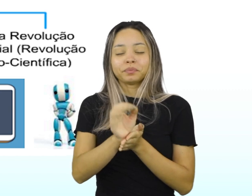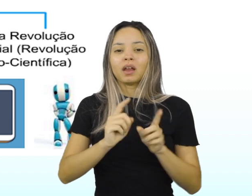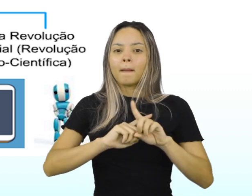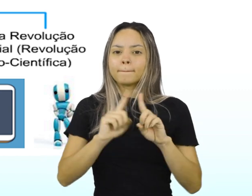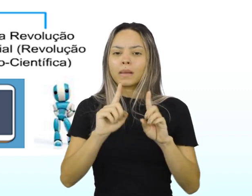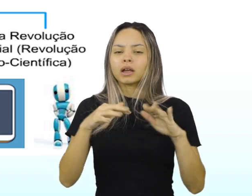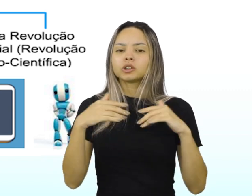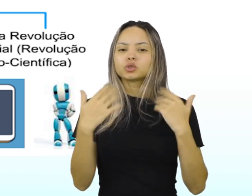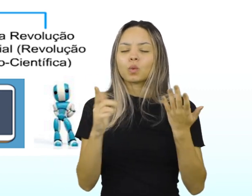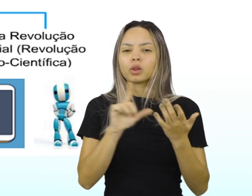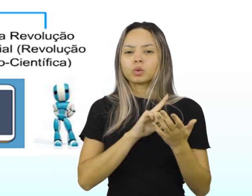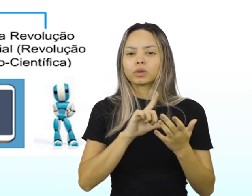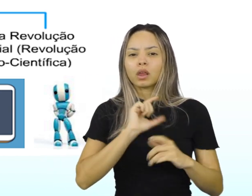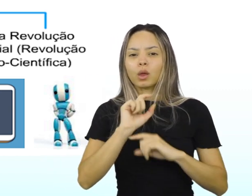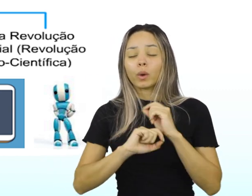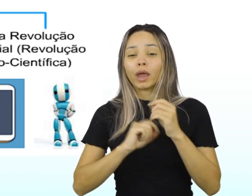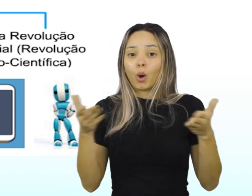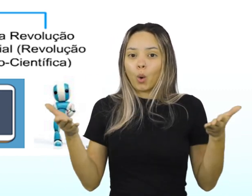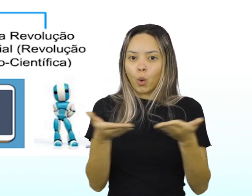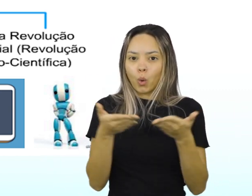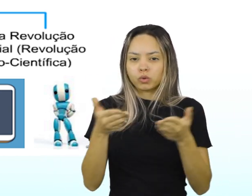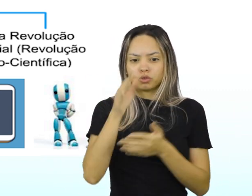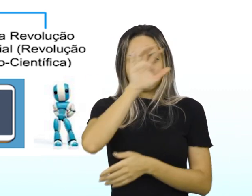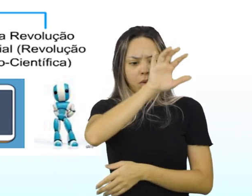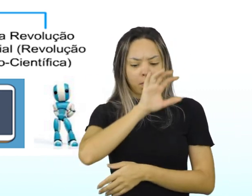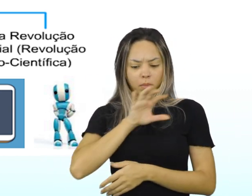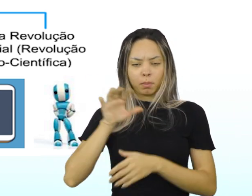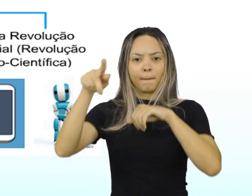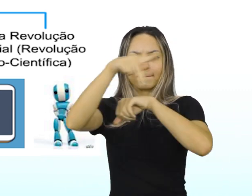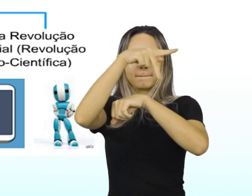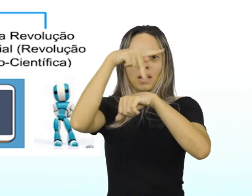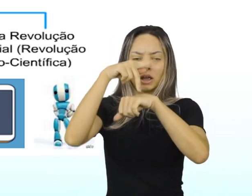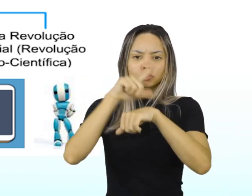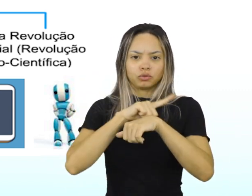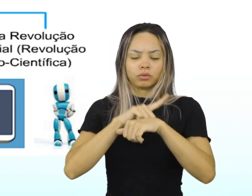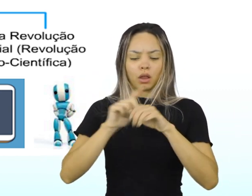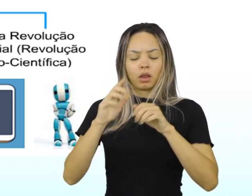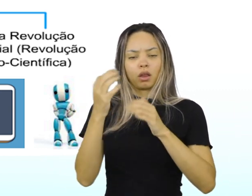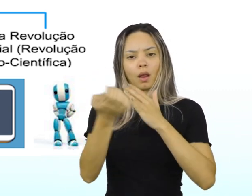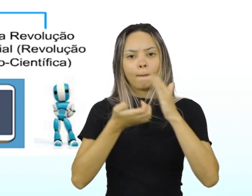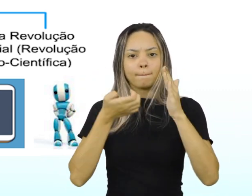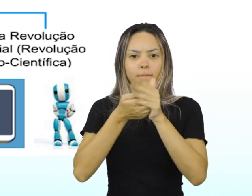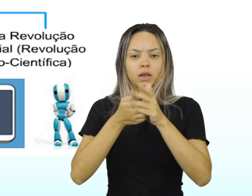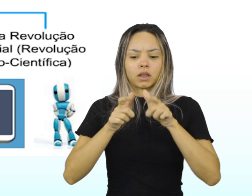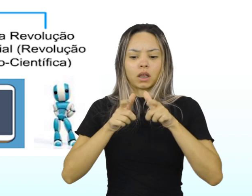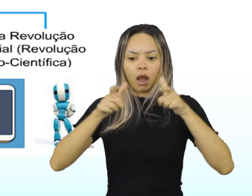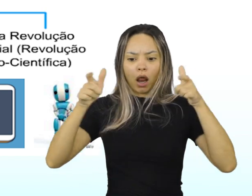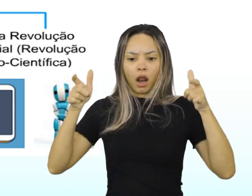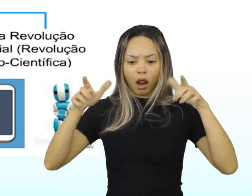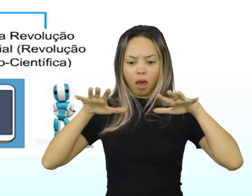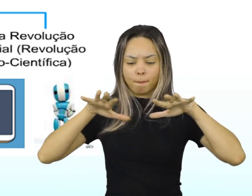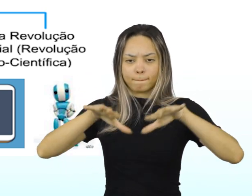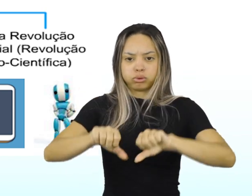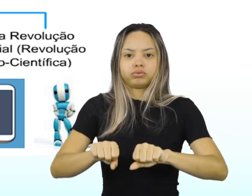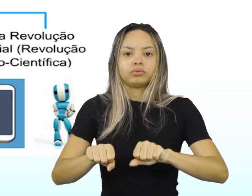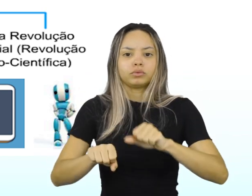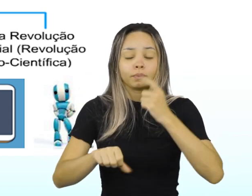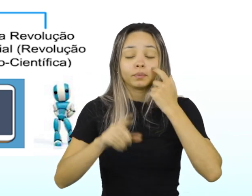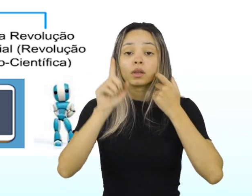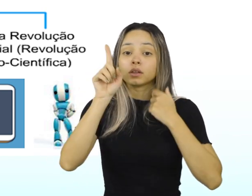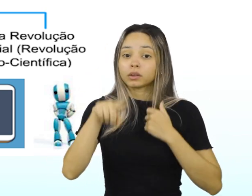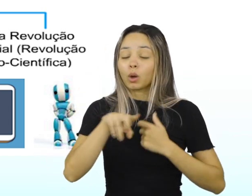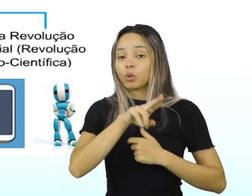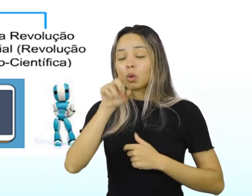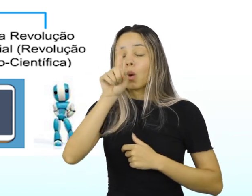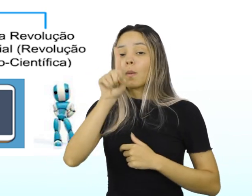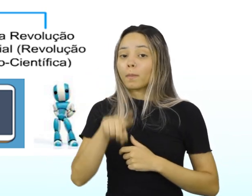Mas, sobretudo, quando ele coloca, hoje as grandes nações mandam as suas multinacionais conquistarem mercados, e o nome disso